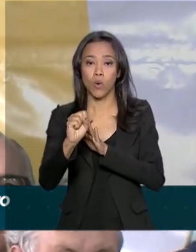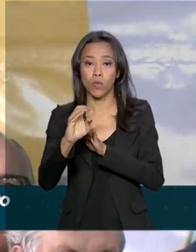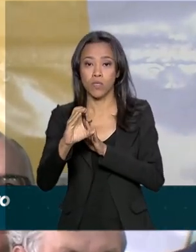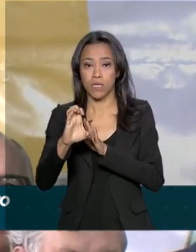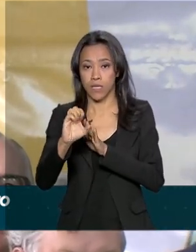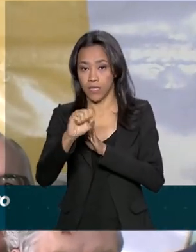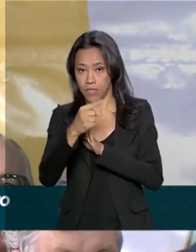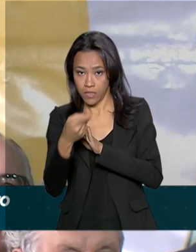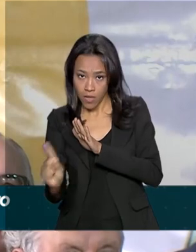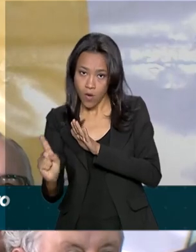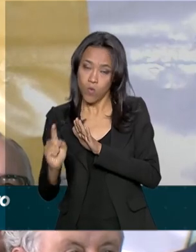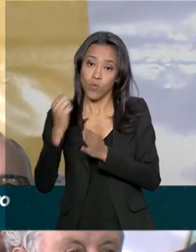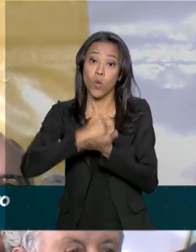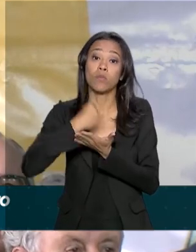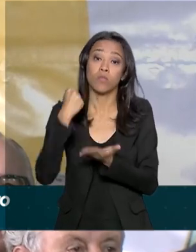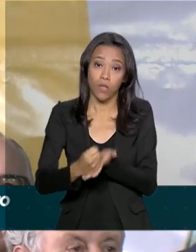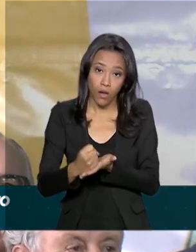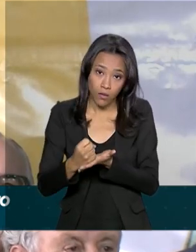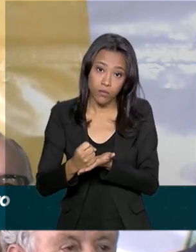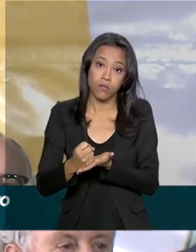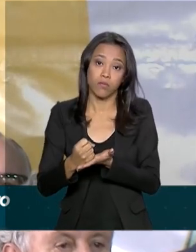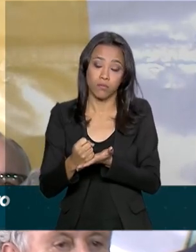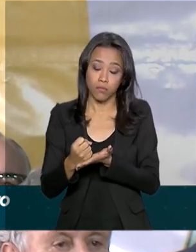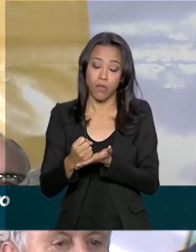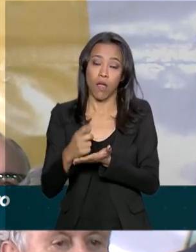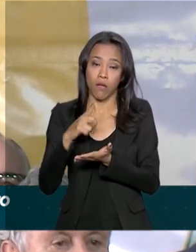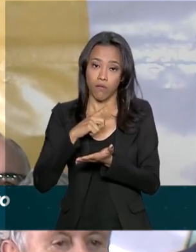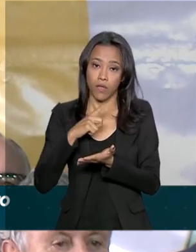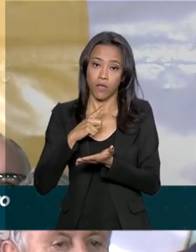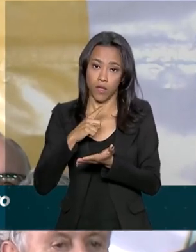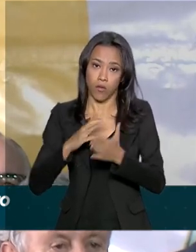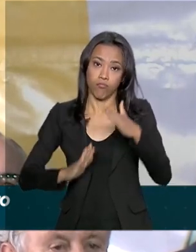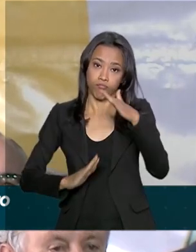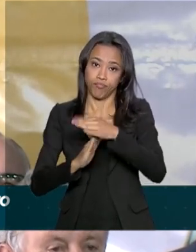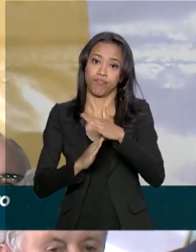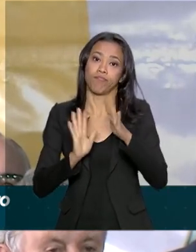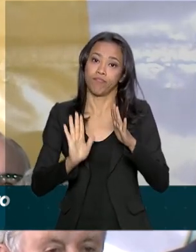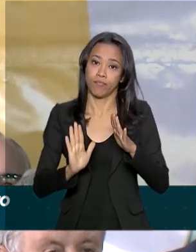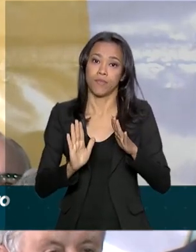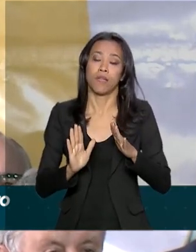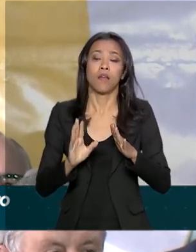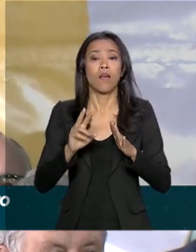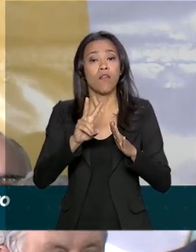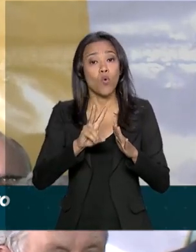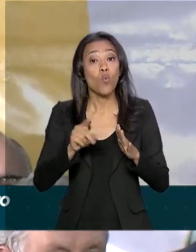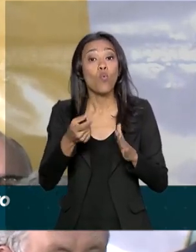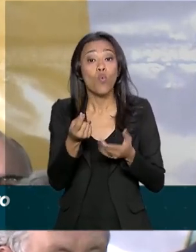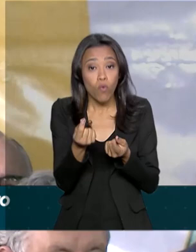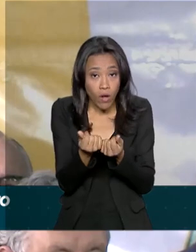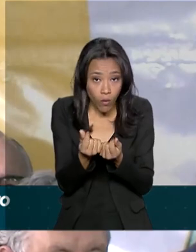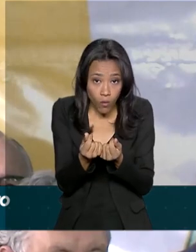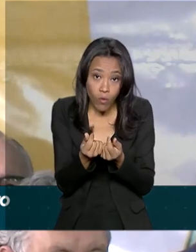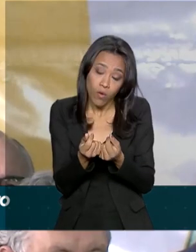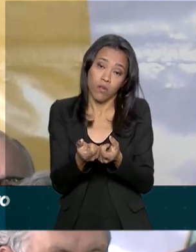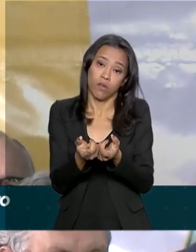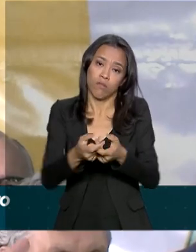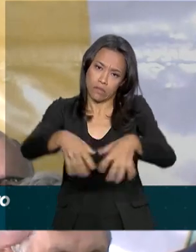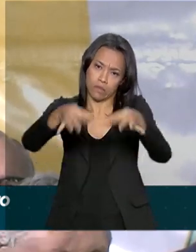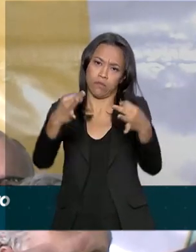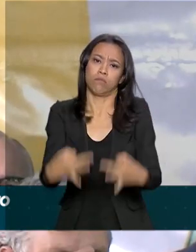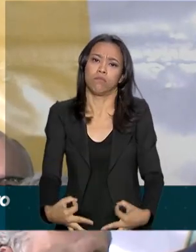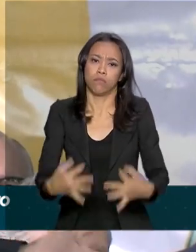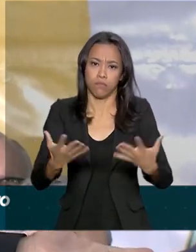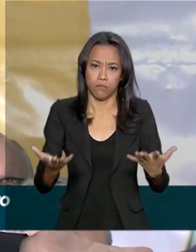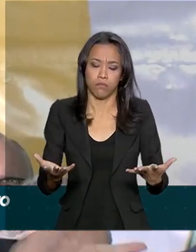vai botar um teto nisso daí, vai ficar aberto. Com toda certeza, o preço será justo nessas questões. Afinal de